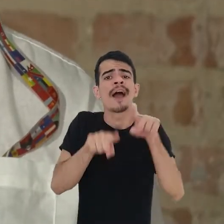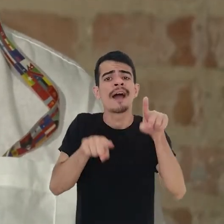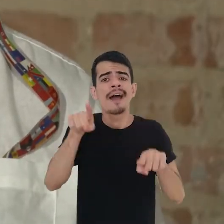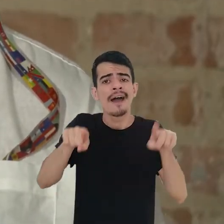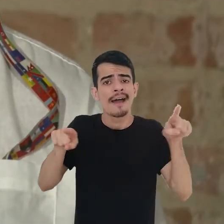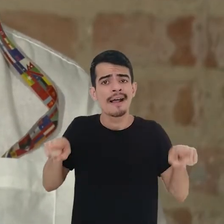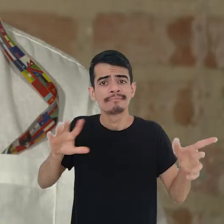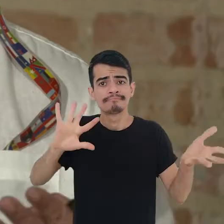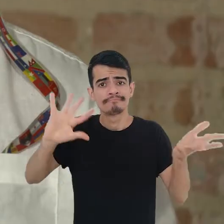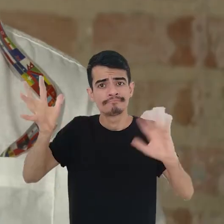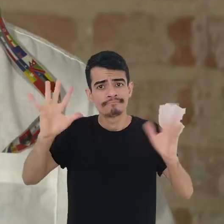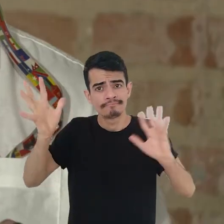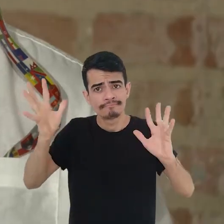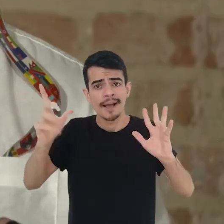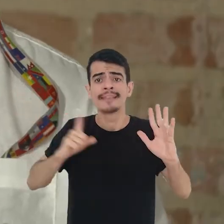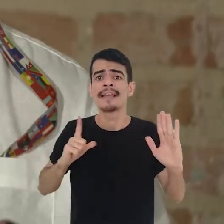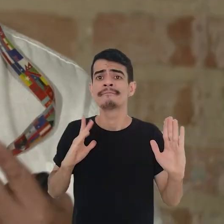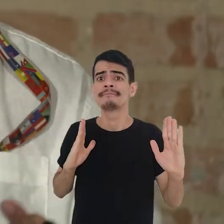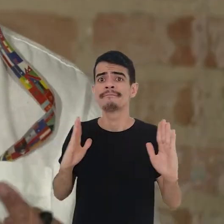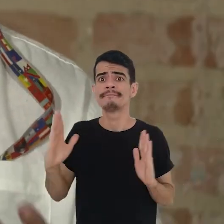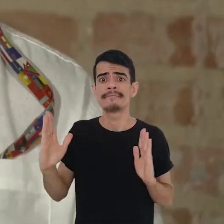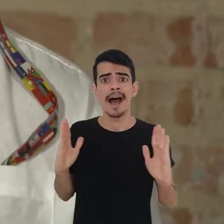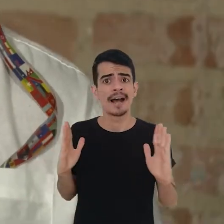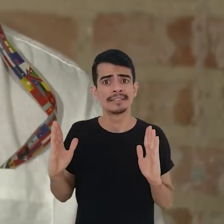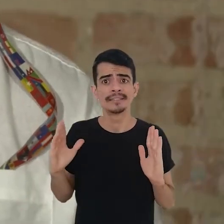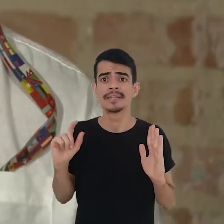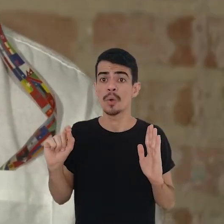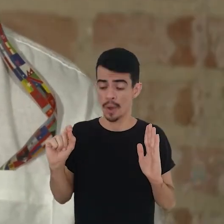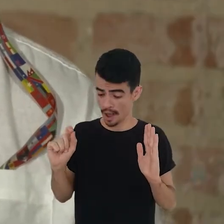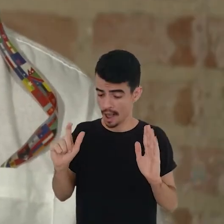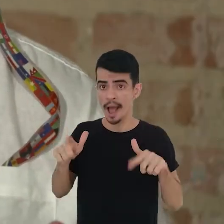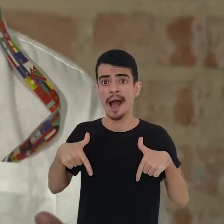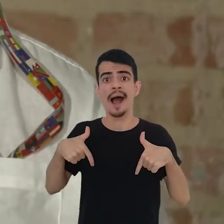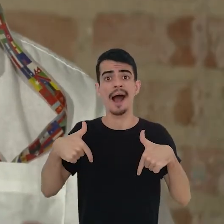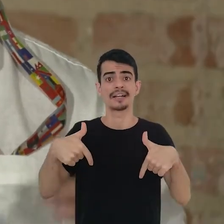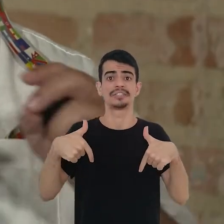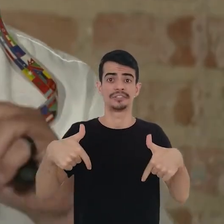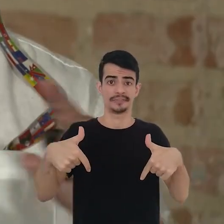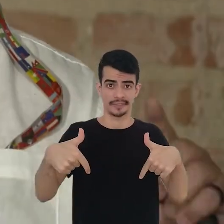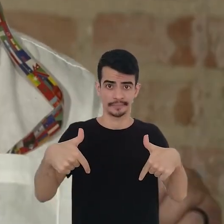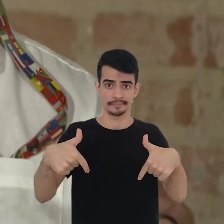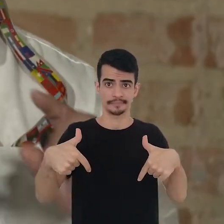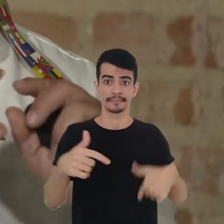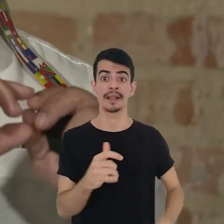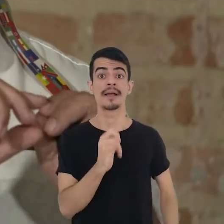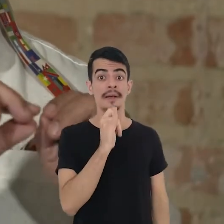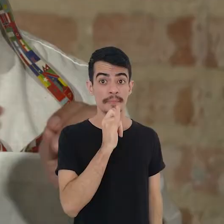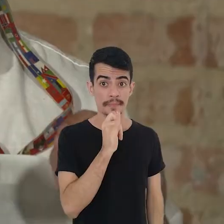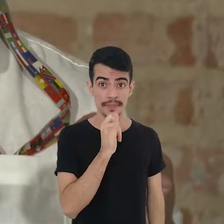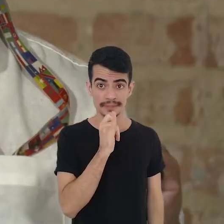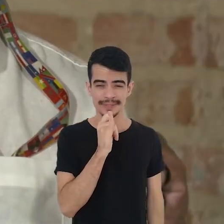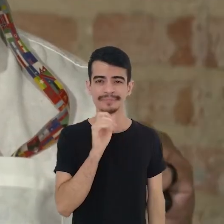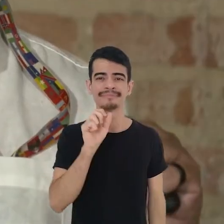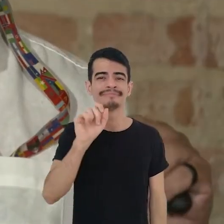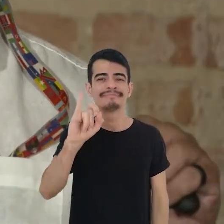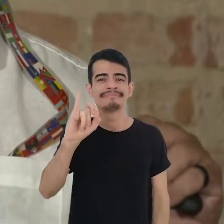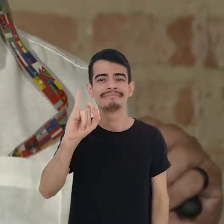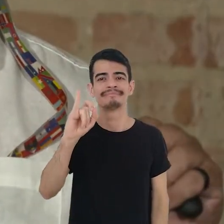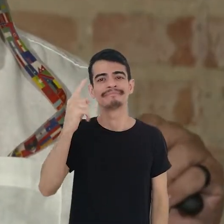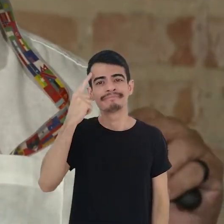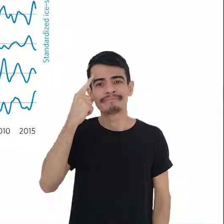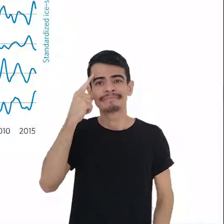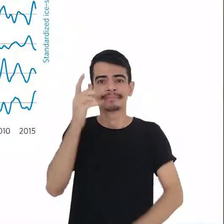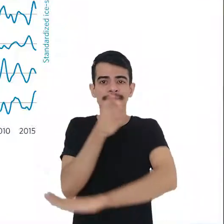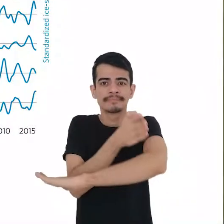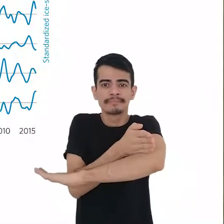como um todo, eles estão em fases bastante ativas. Então, por exemplo, se eu faço uma linha do